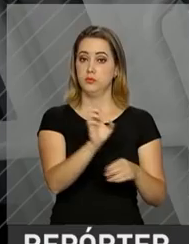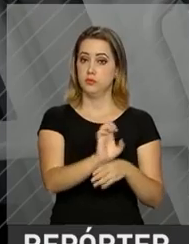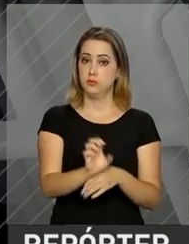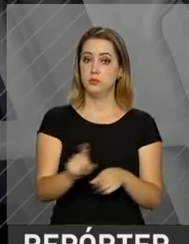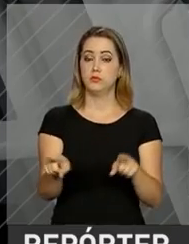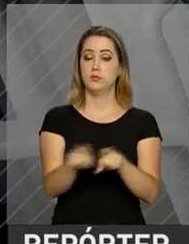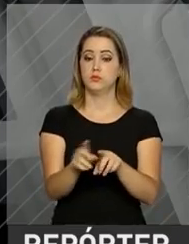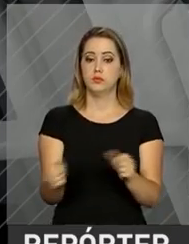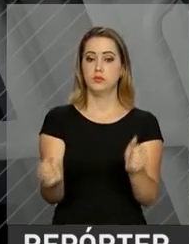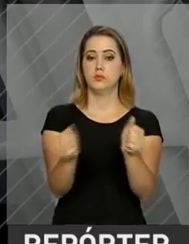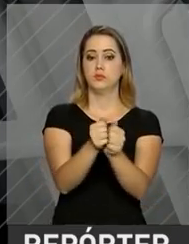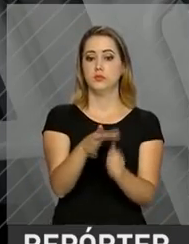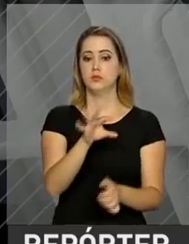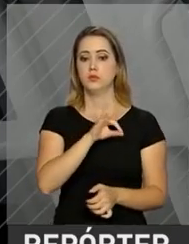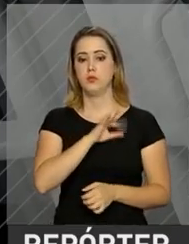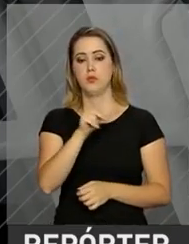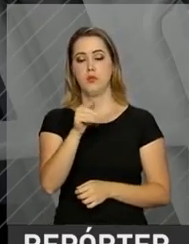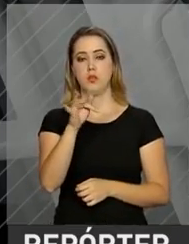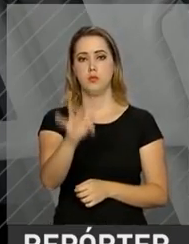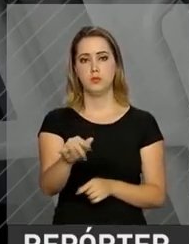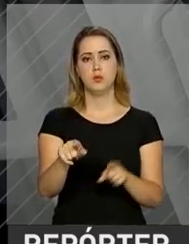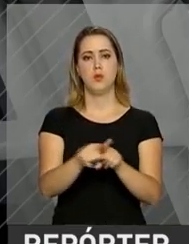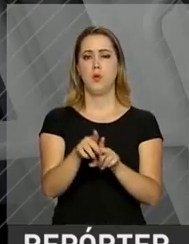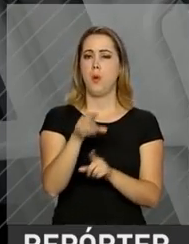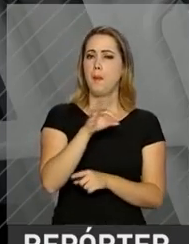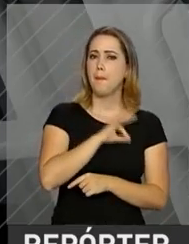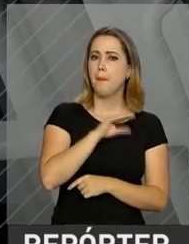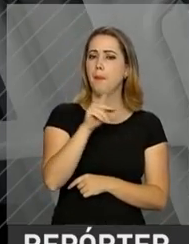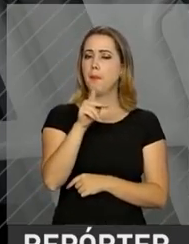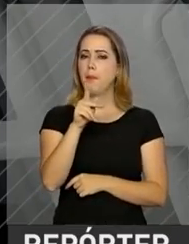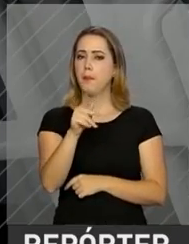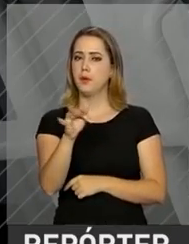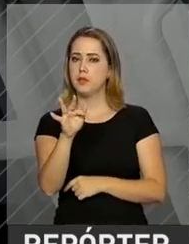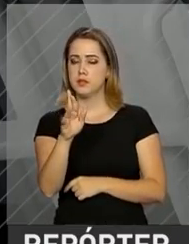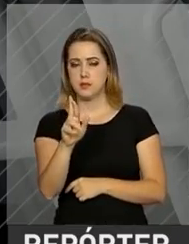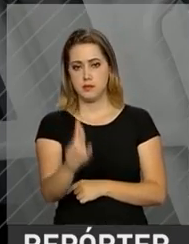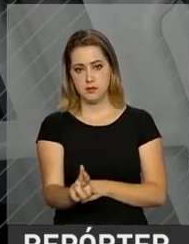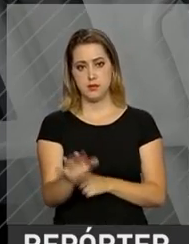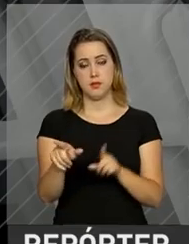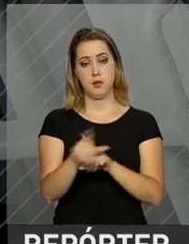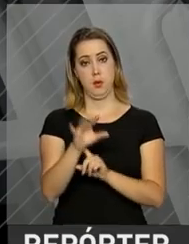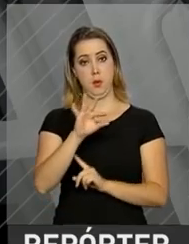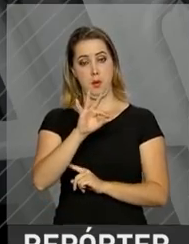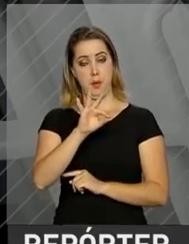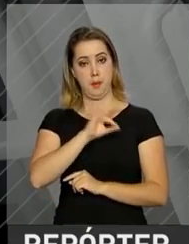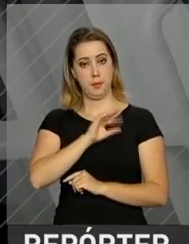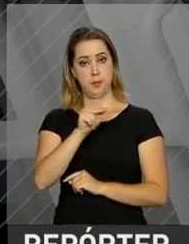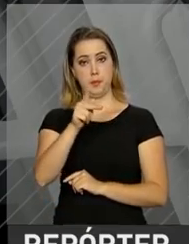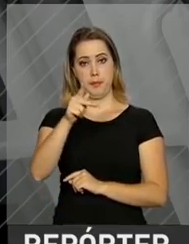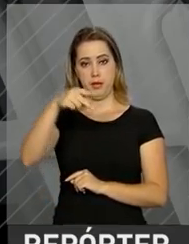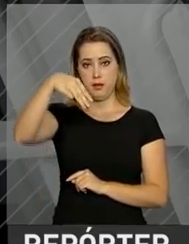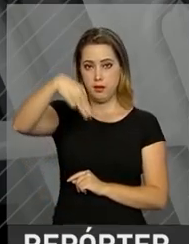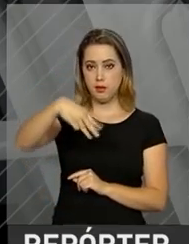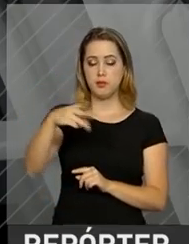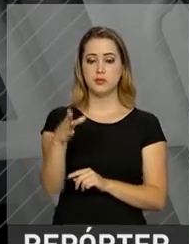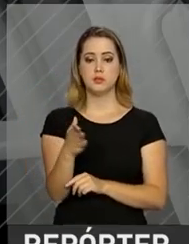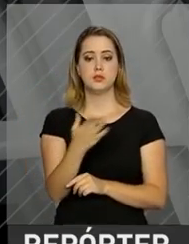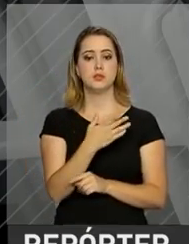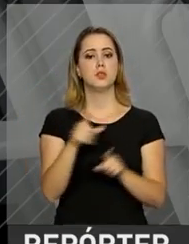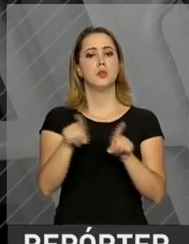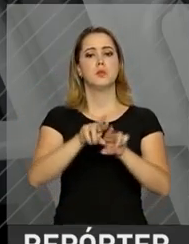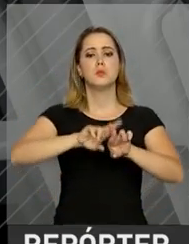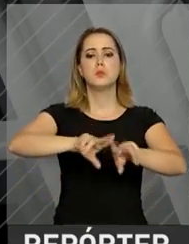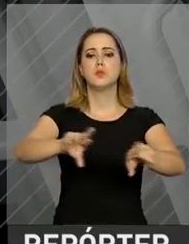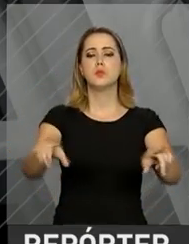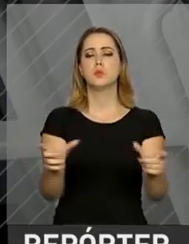atuação conjunta de Agentes da Polícia Federal Polícia Rodoviária Federal polícias militar e civil estaduais agência Brasileira de